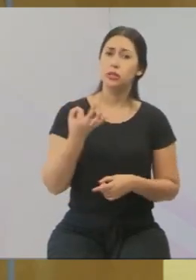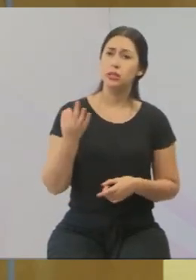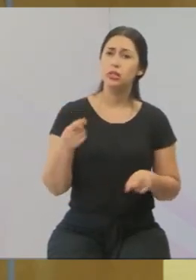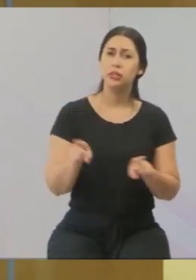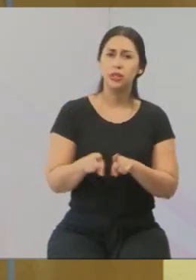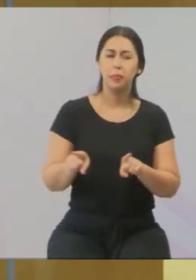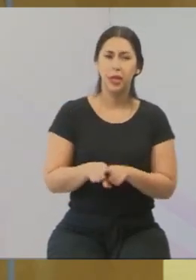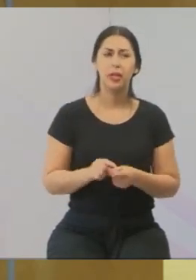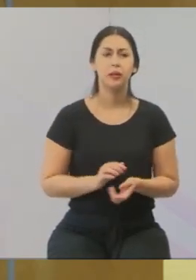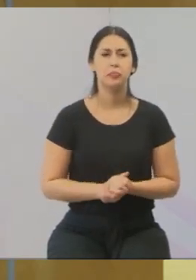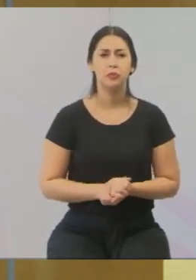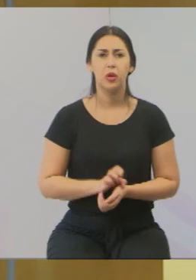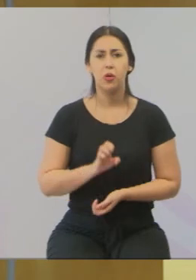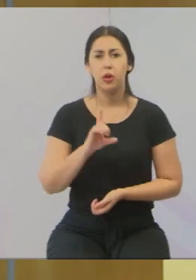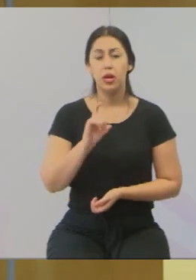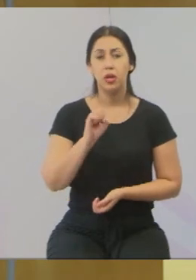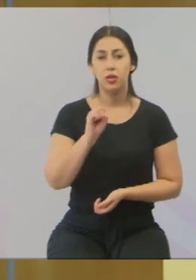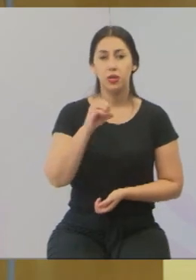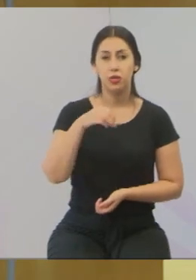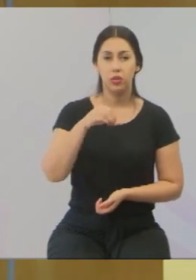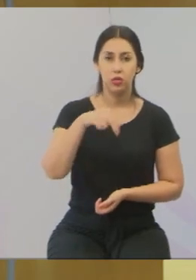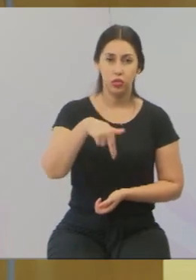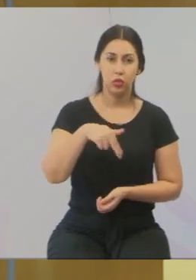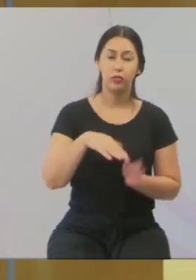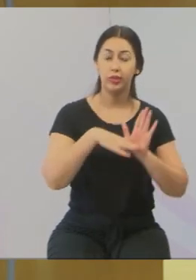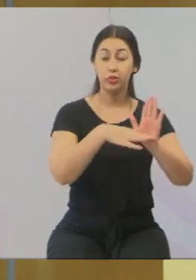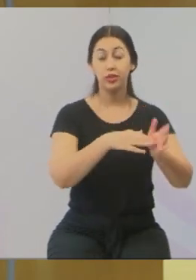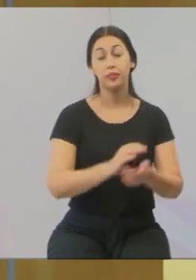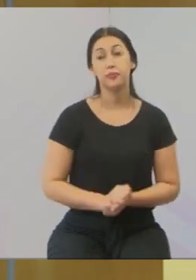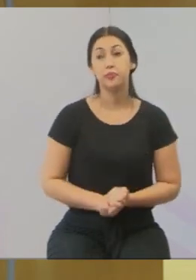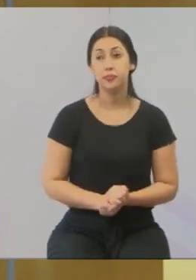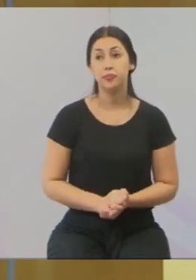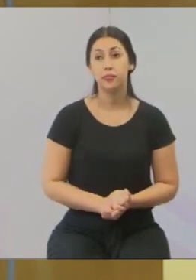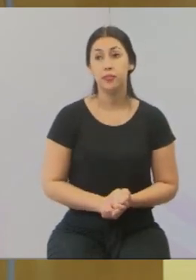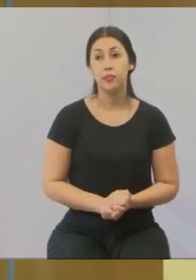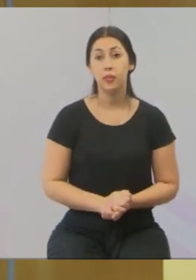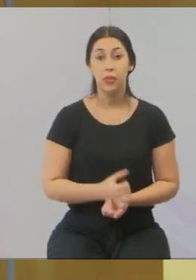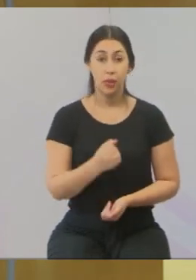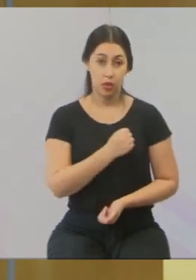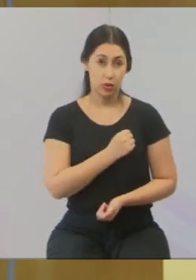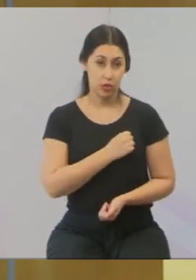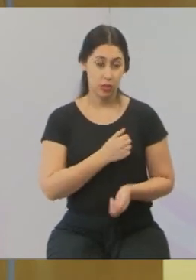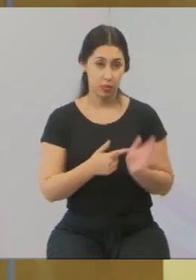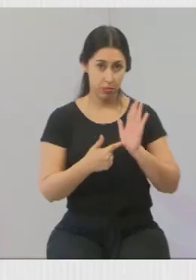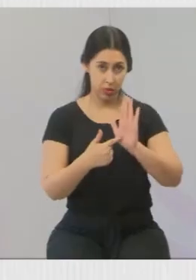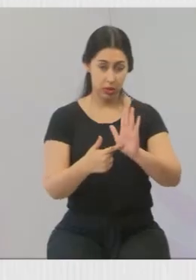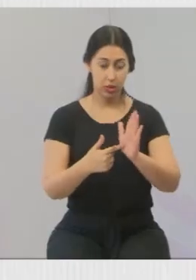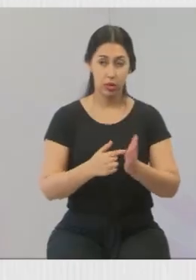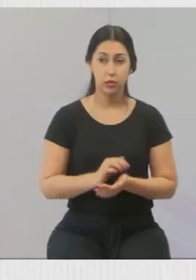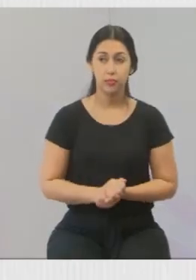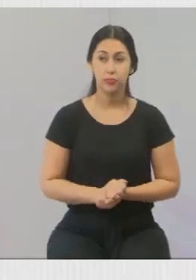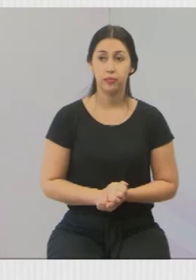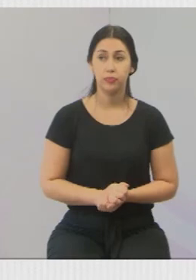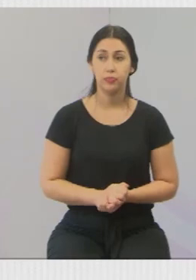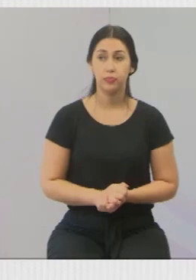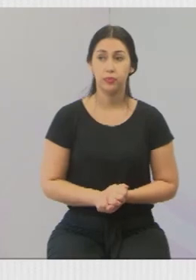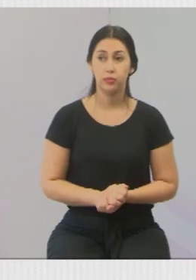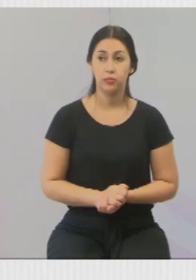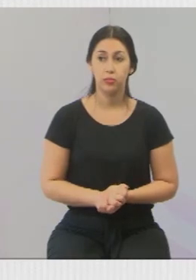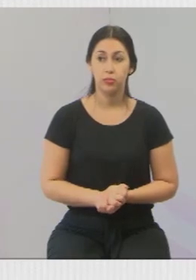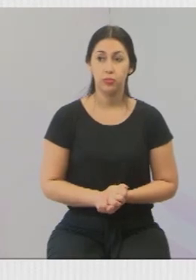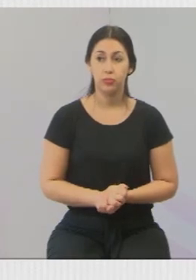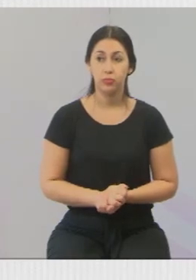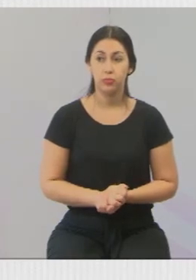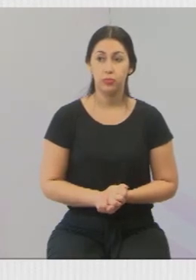memória do Rolinha, vai continuar esse trabalho, né? Então é isso aí, minha gente. Tem meus contatos ainda? Dá tempo de colocar? Está